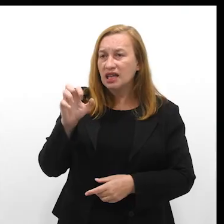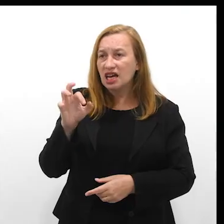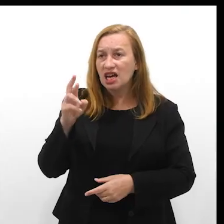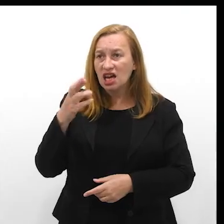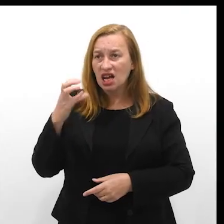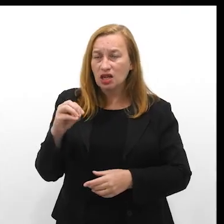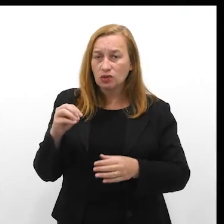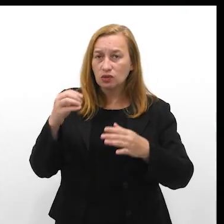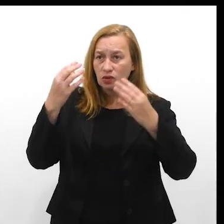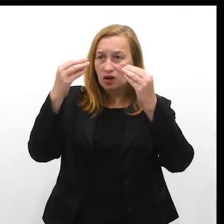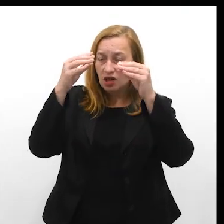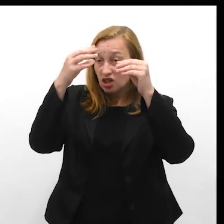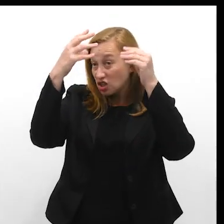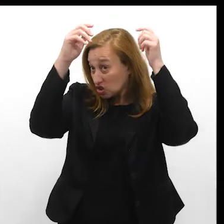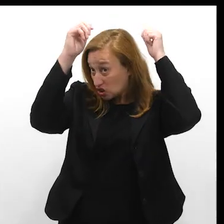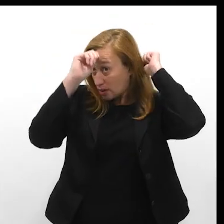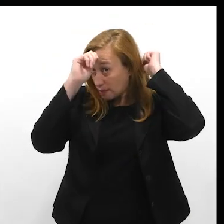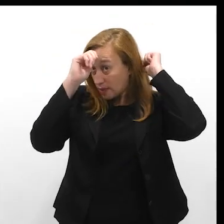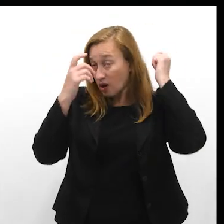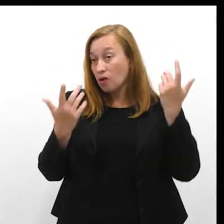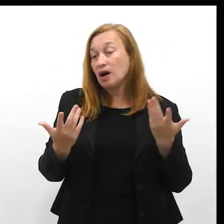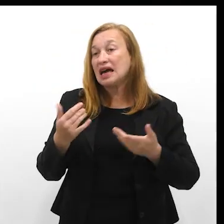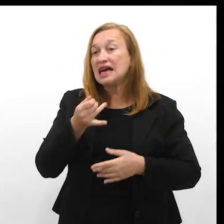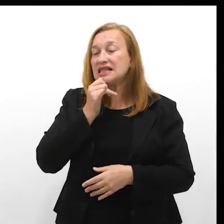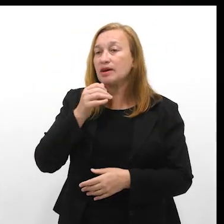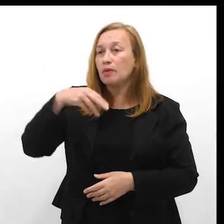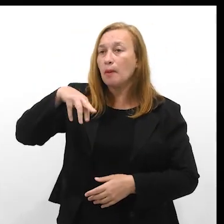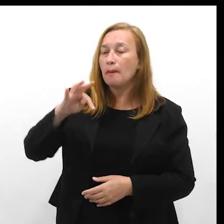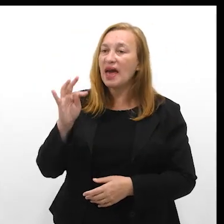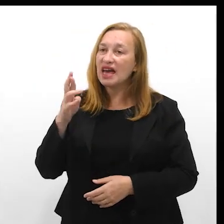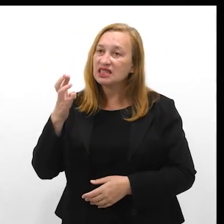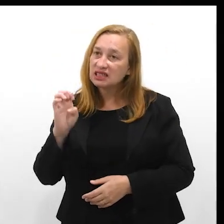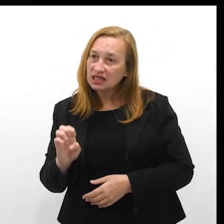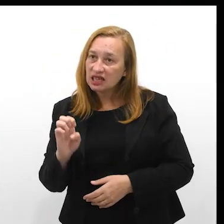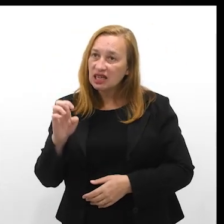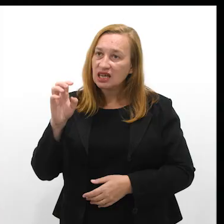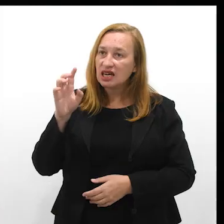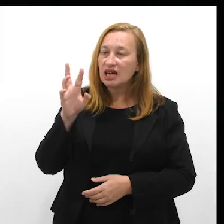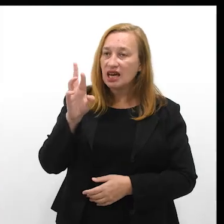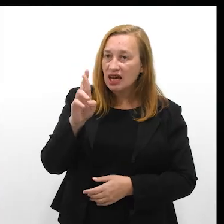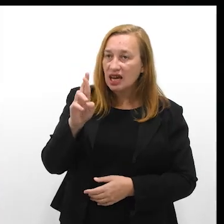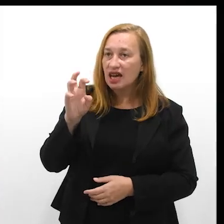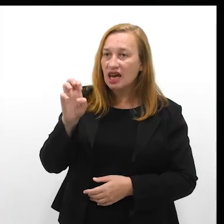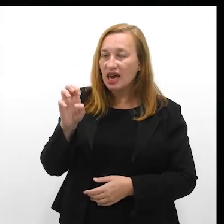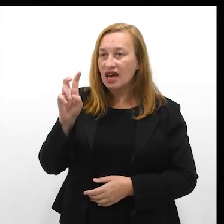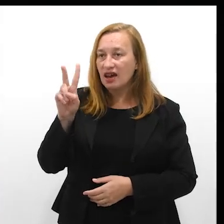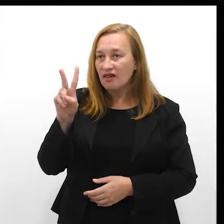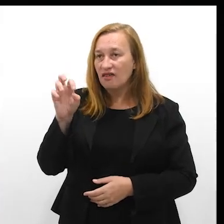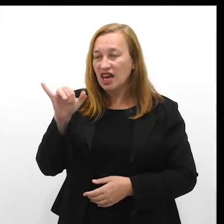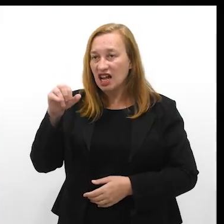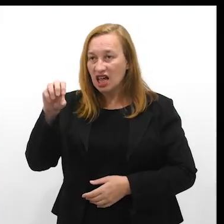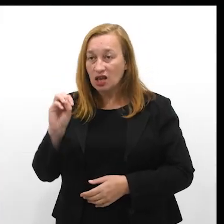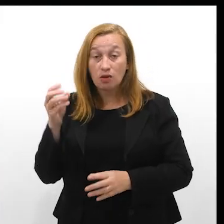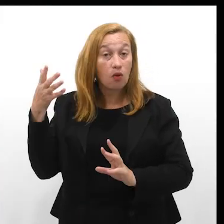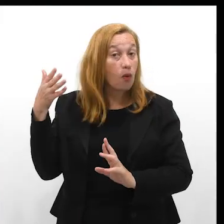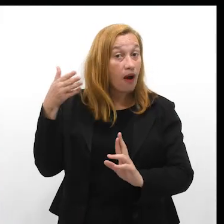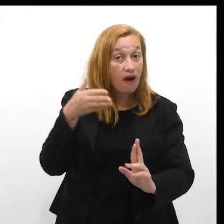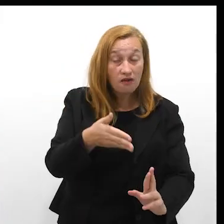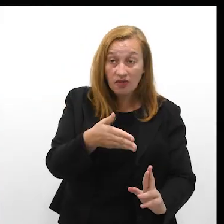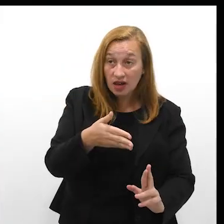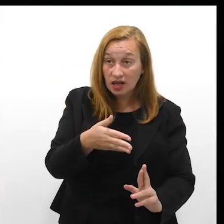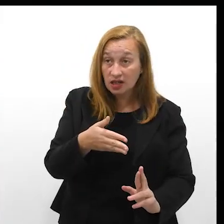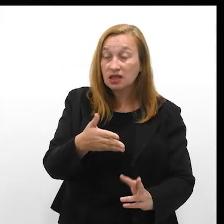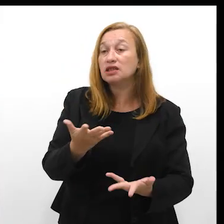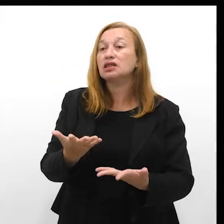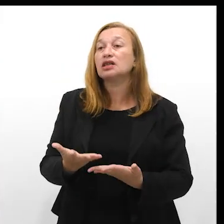Olha, feitura de um chapéu. Por exemplo, o mestre Rivelino, que durante anos militou na Imperatriz Leopoldinense, que era uma referência